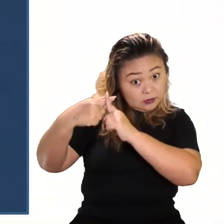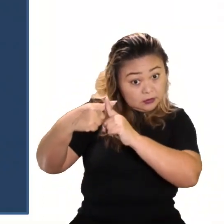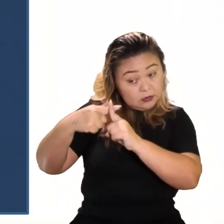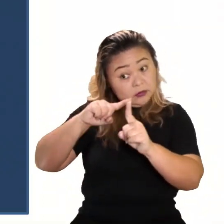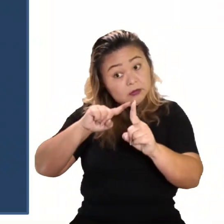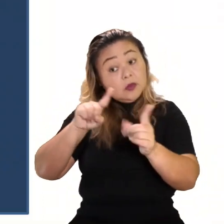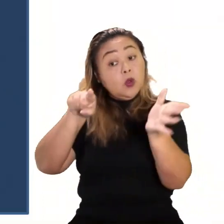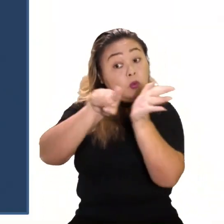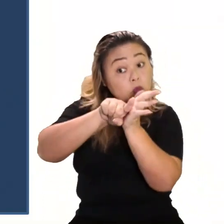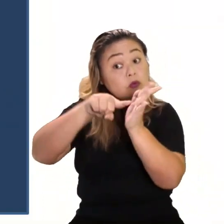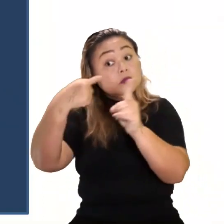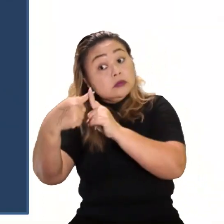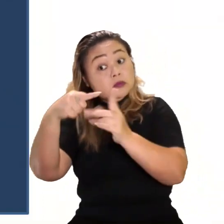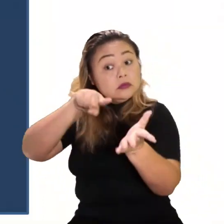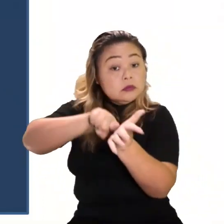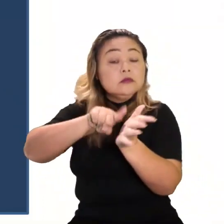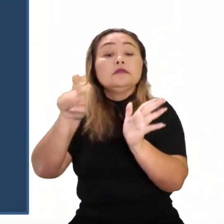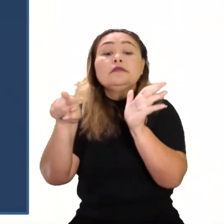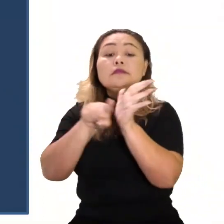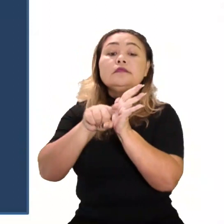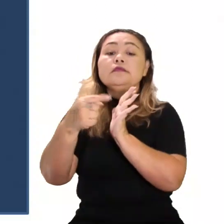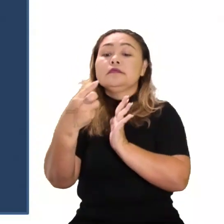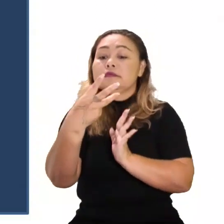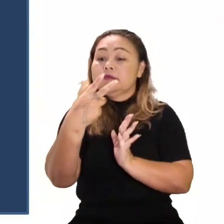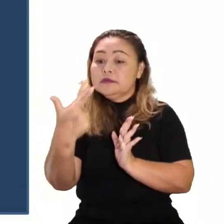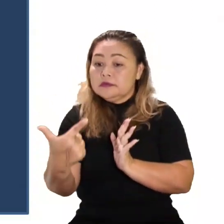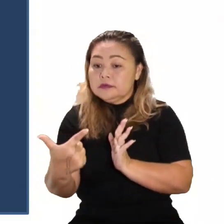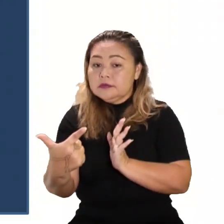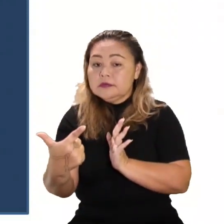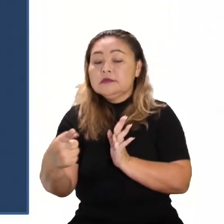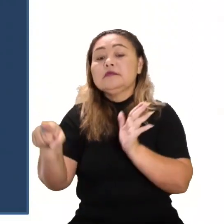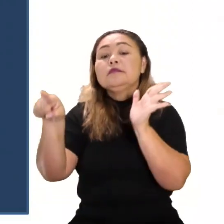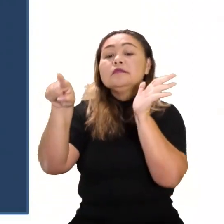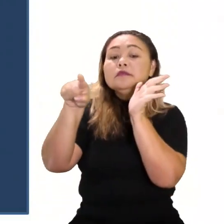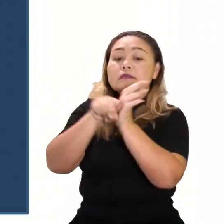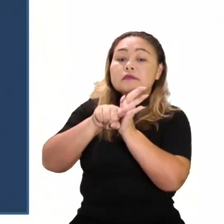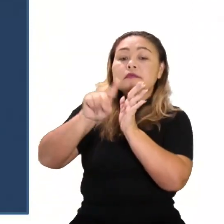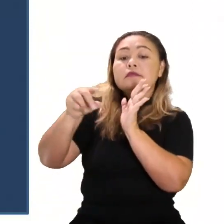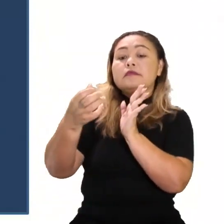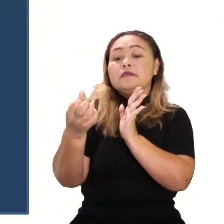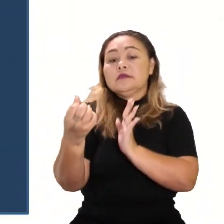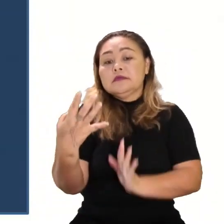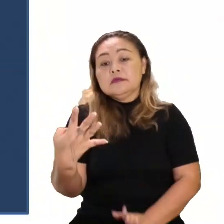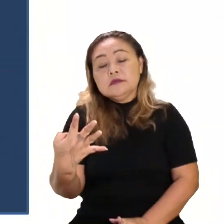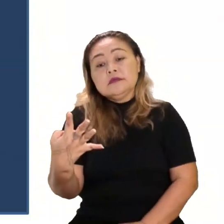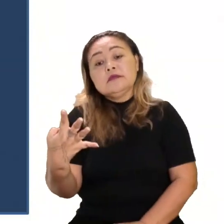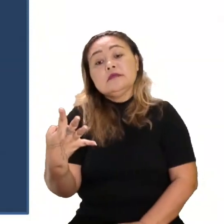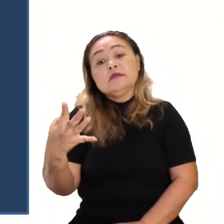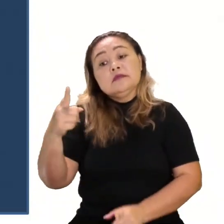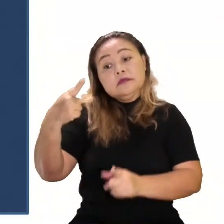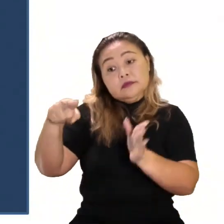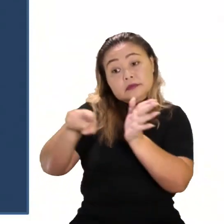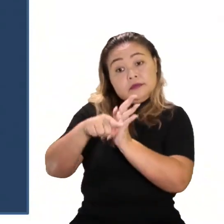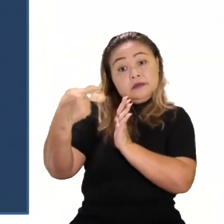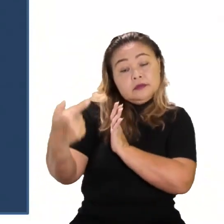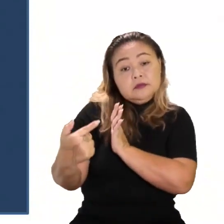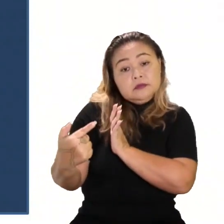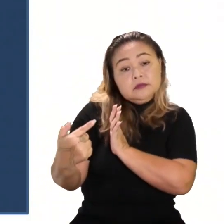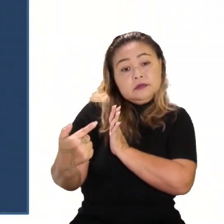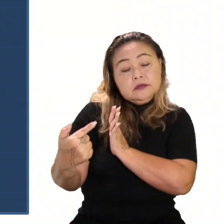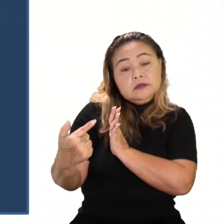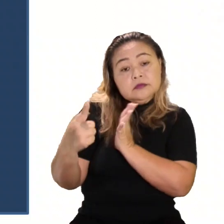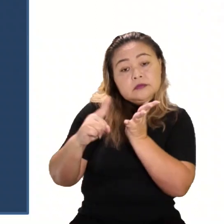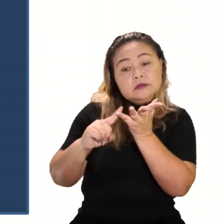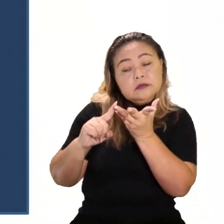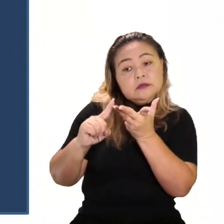um é negativo, um positivo. Vezes menos 2. Menos 32. Vezes menos 2. 64. Já tá no? Ó, 1, 2,